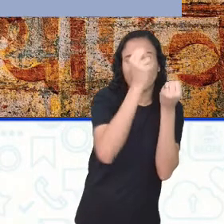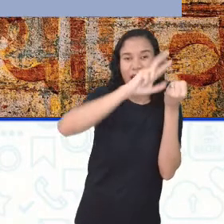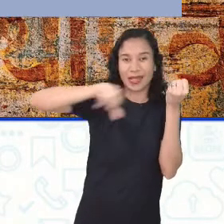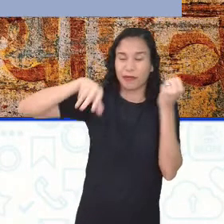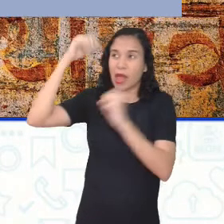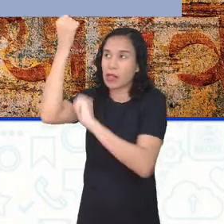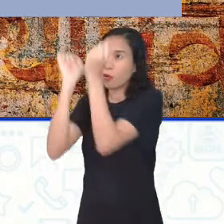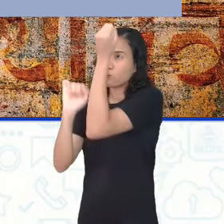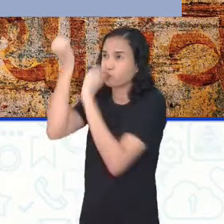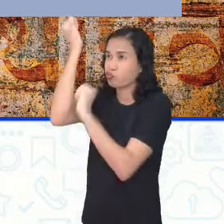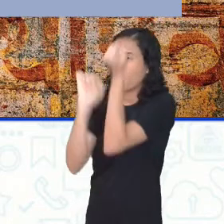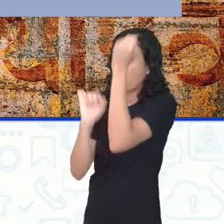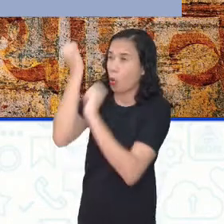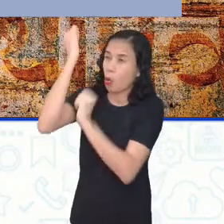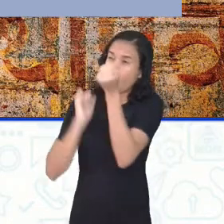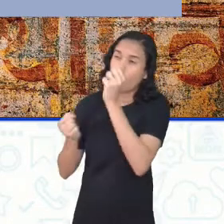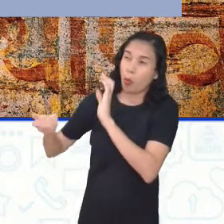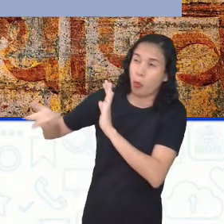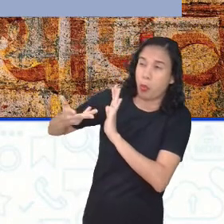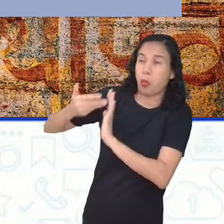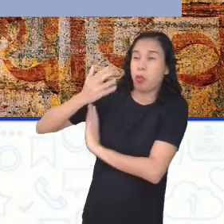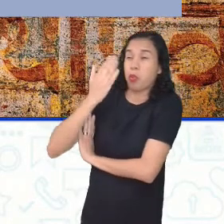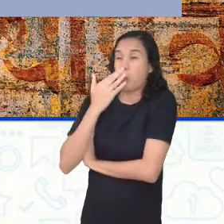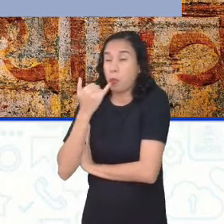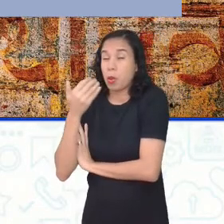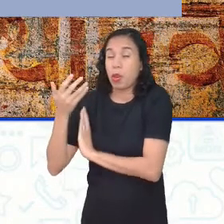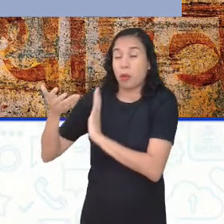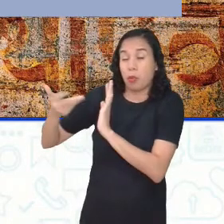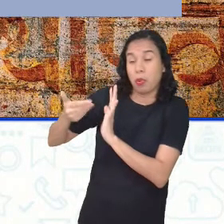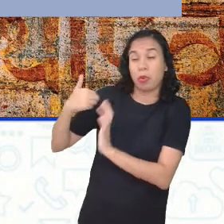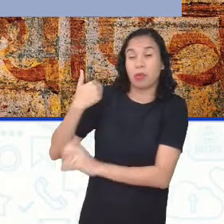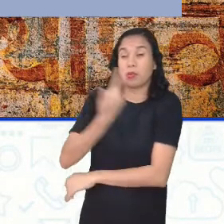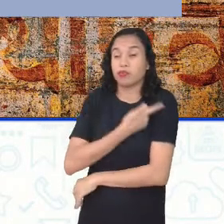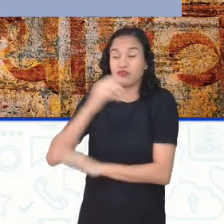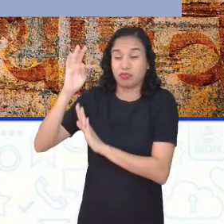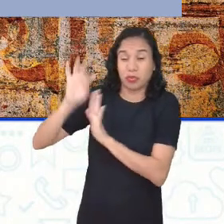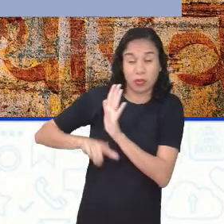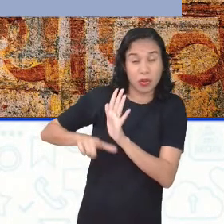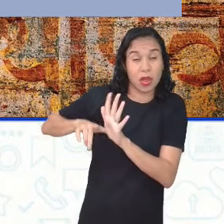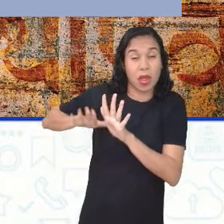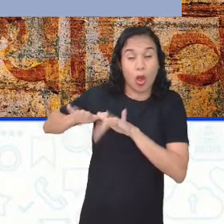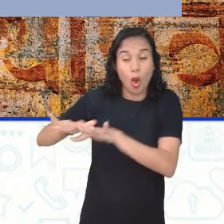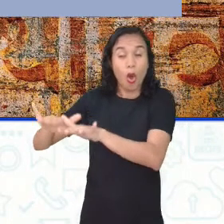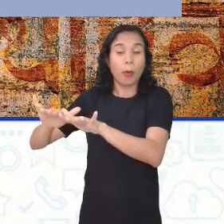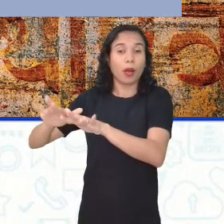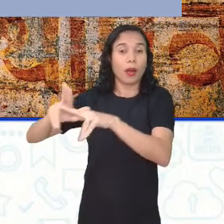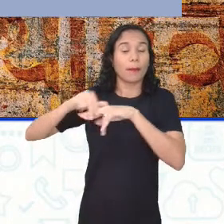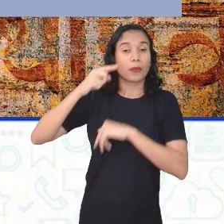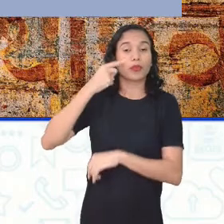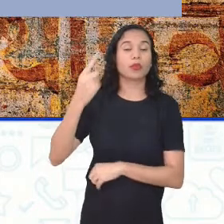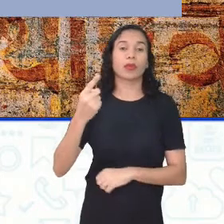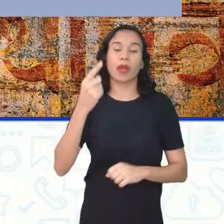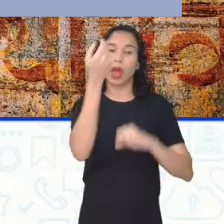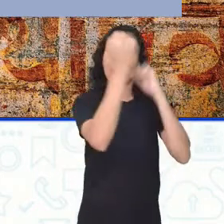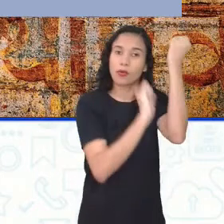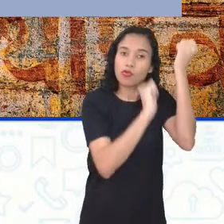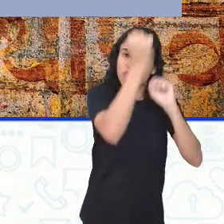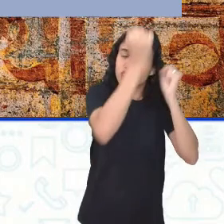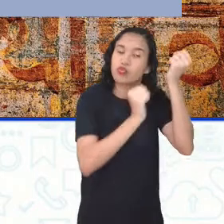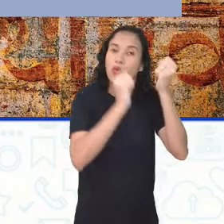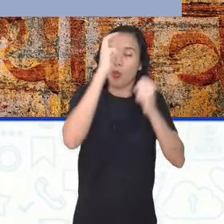tem na cabeça quando a gente pensa em indústria alimentícia, quando a gente pensa em indústria têxtil. Essa indústria cultural, ela